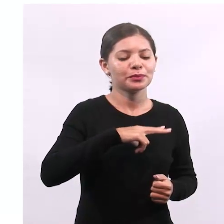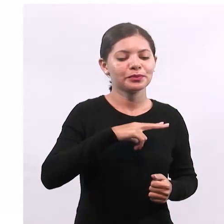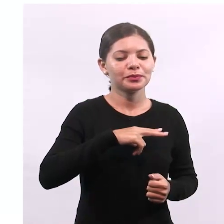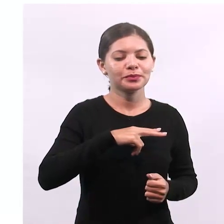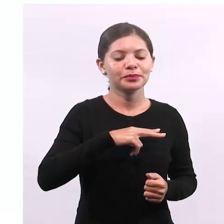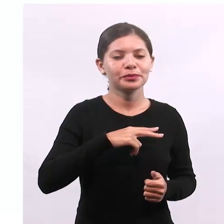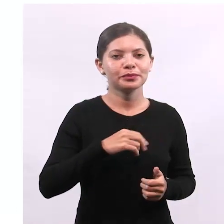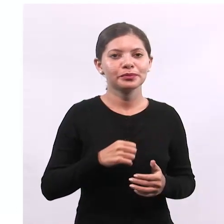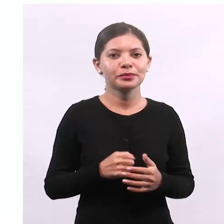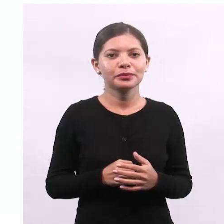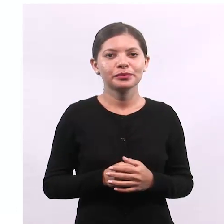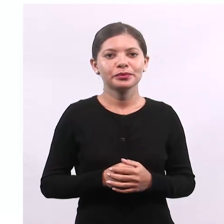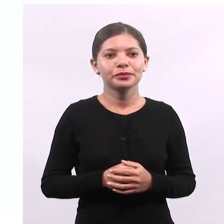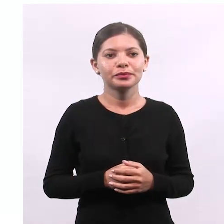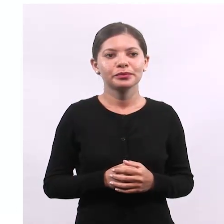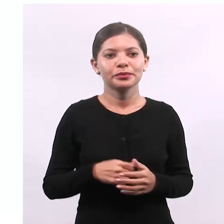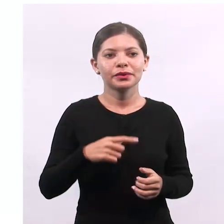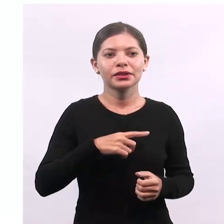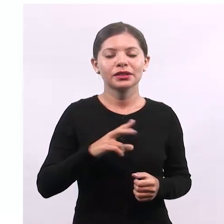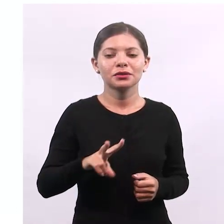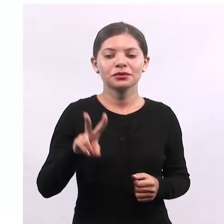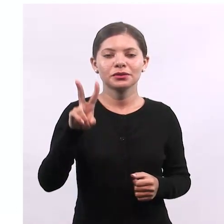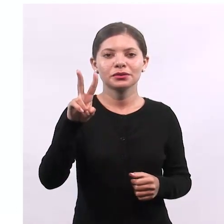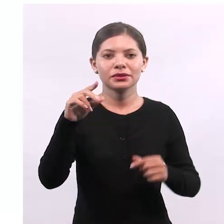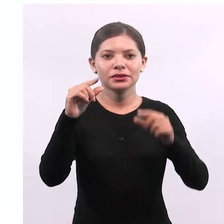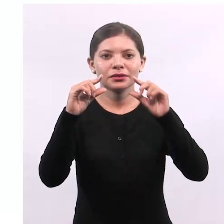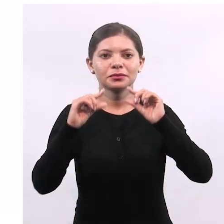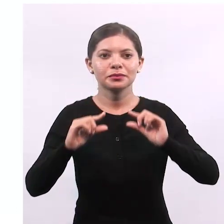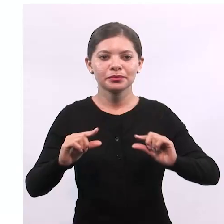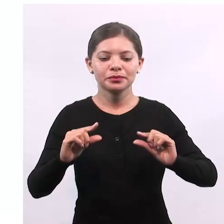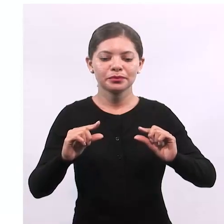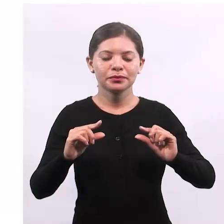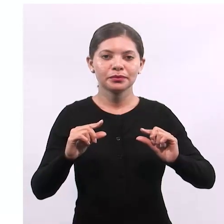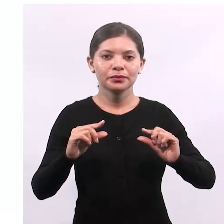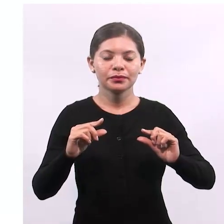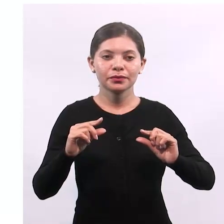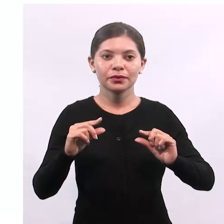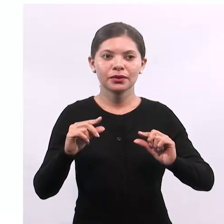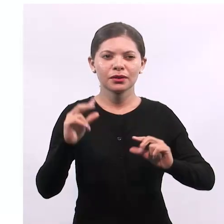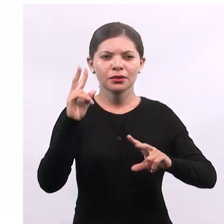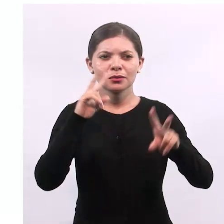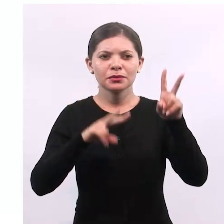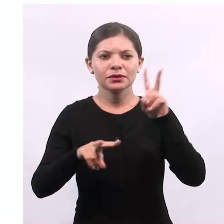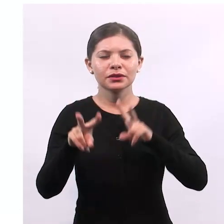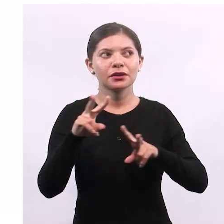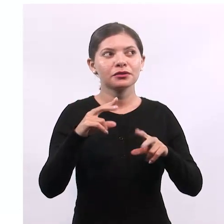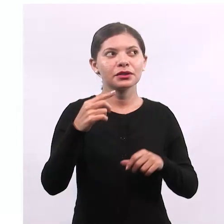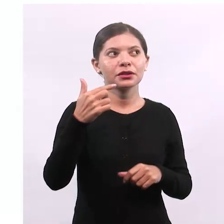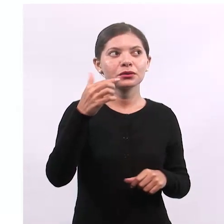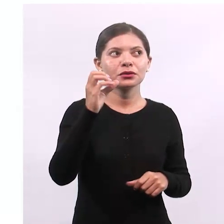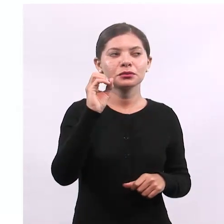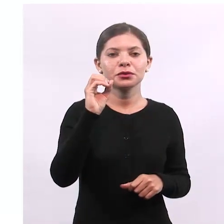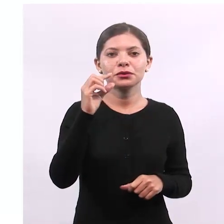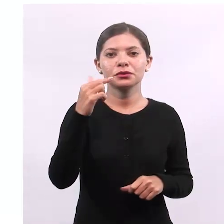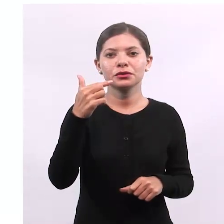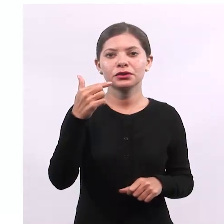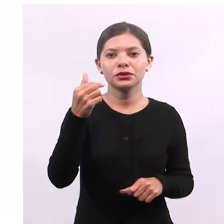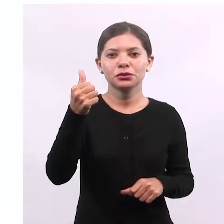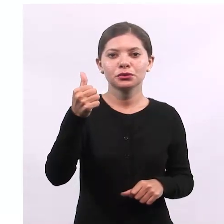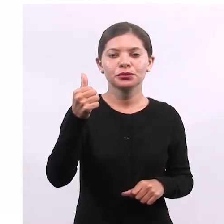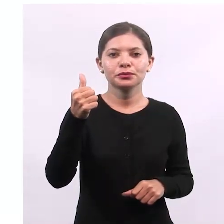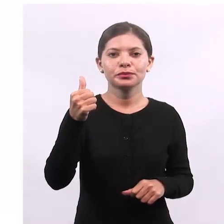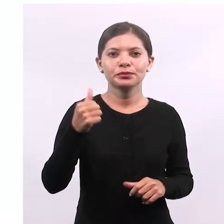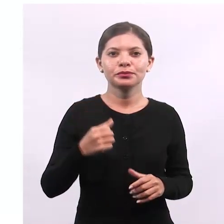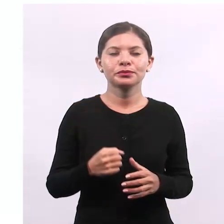eu tenho os valores abaixo então Observe que em 2021 teve